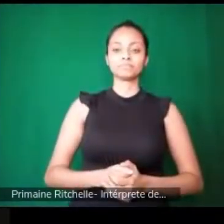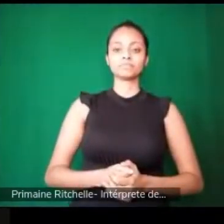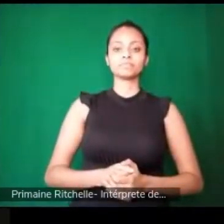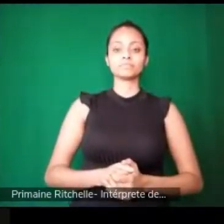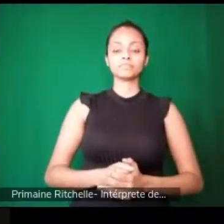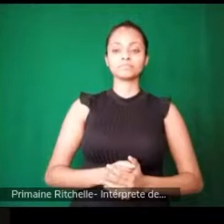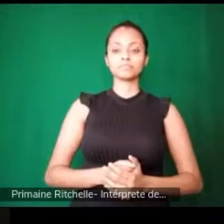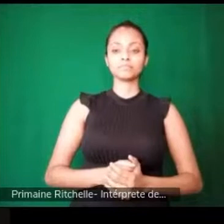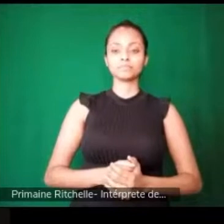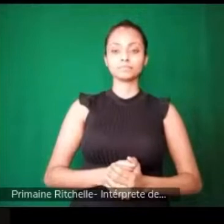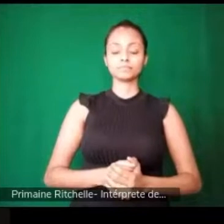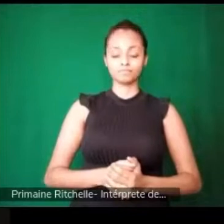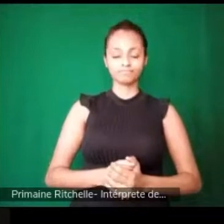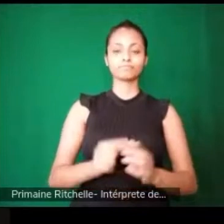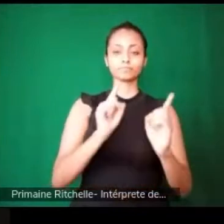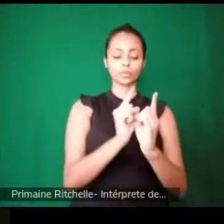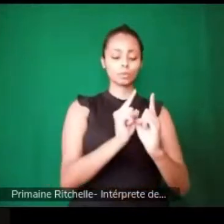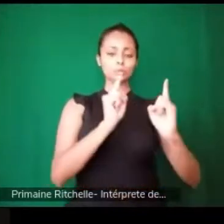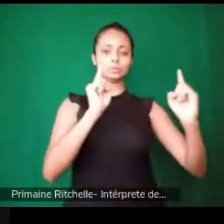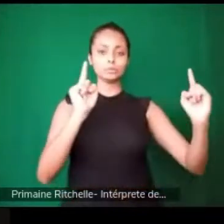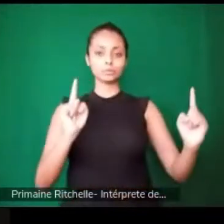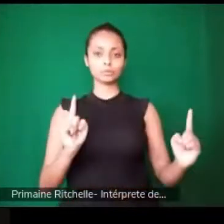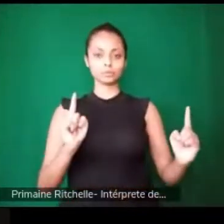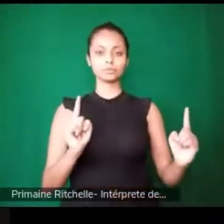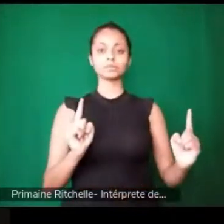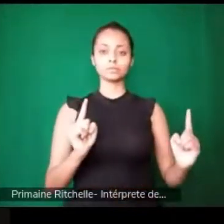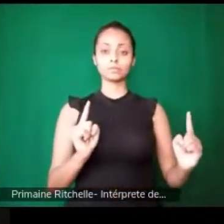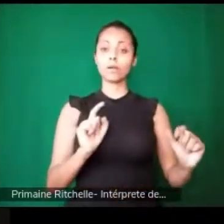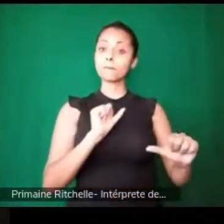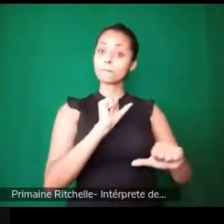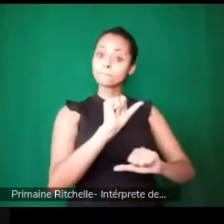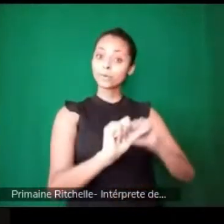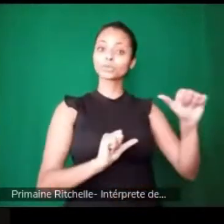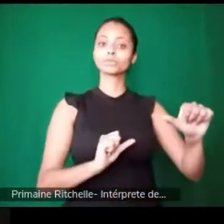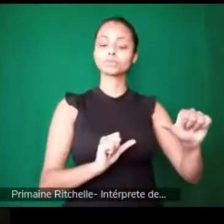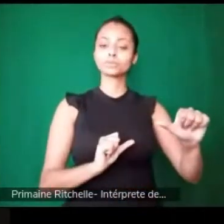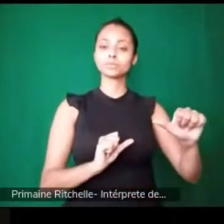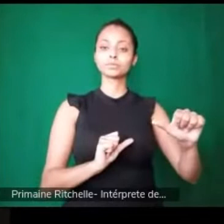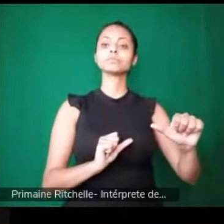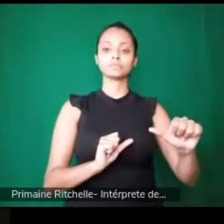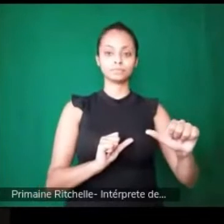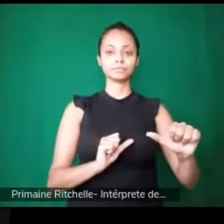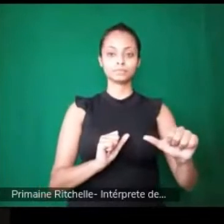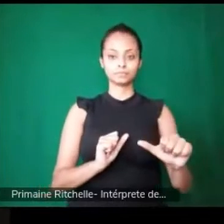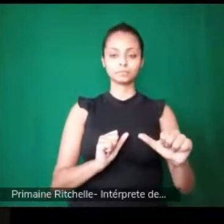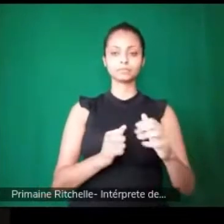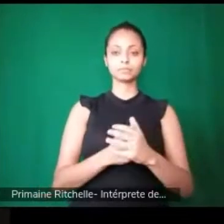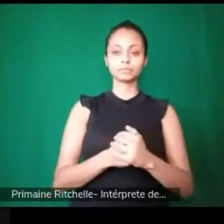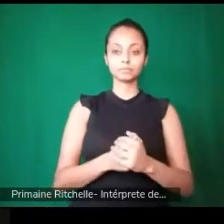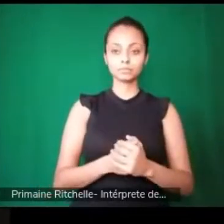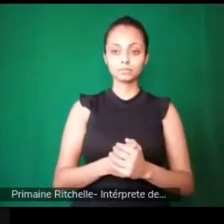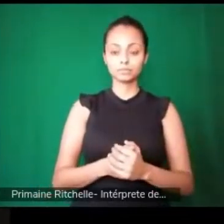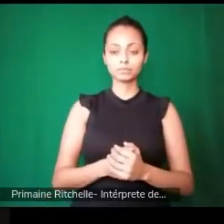O distanciamento social, a gente fez uma pequena mudança, né, devido a gente